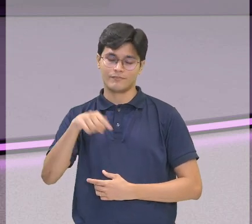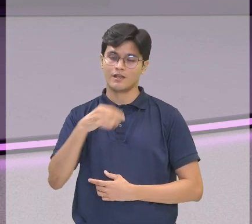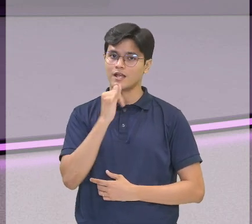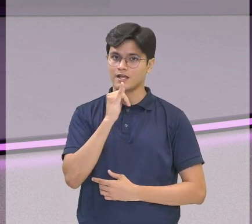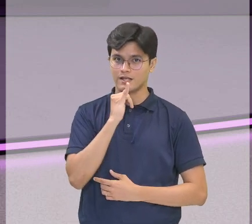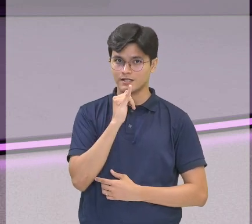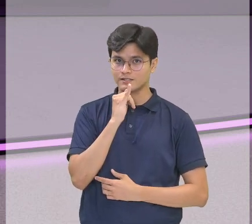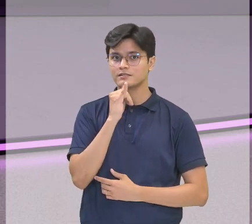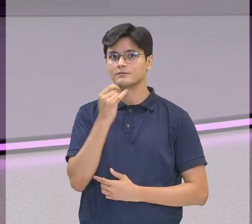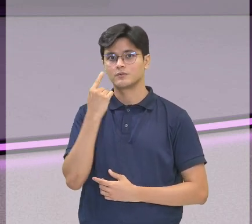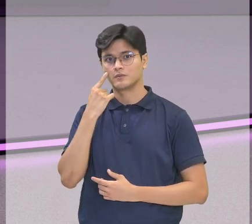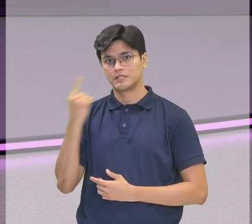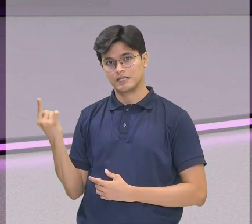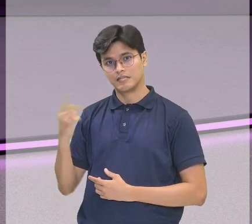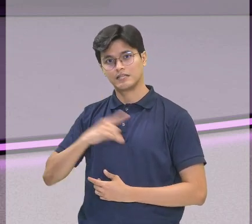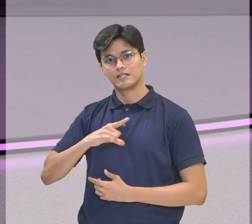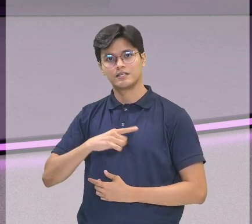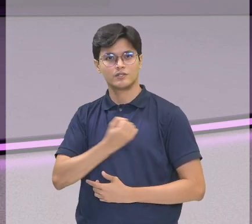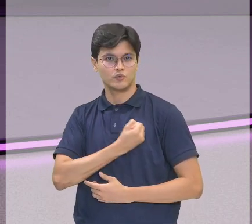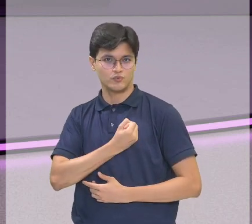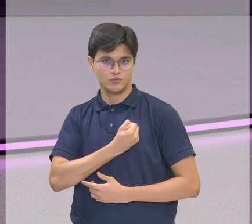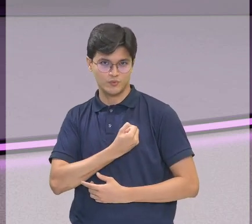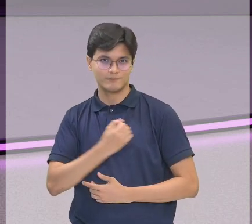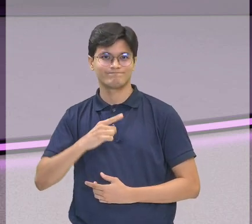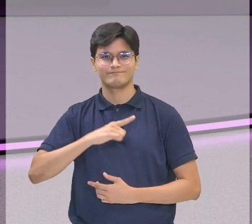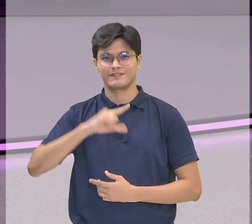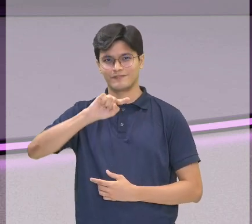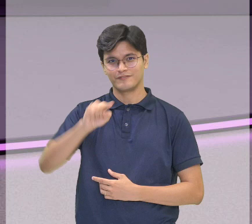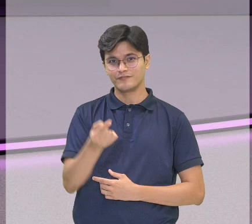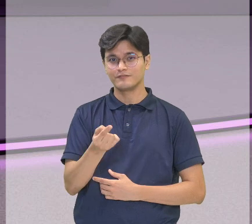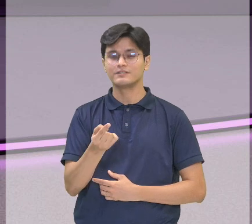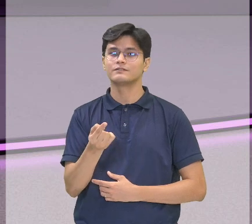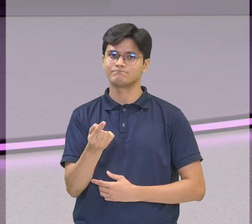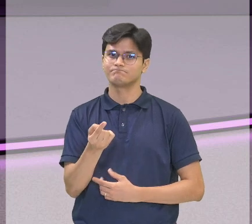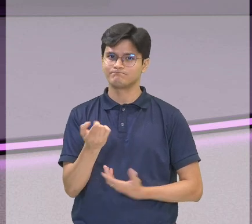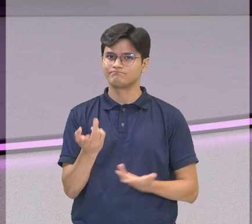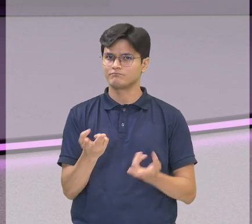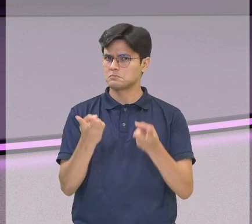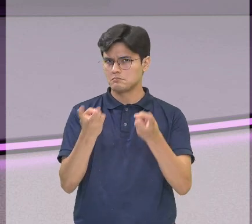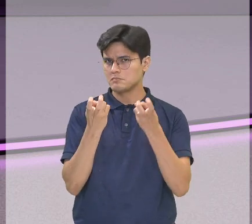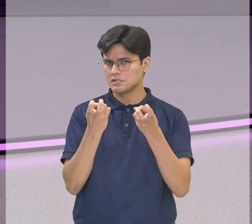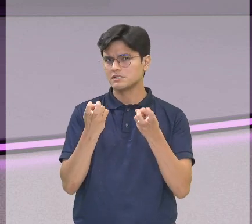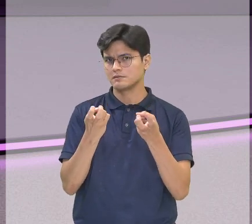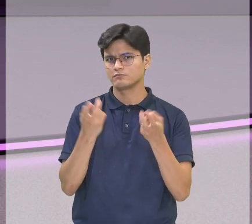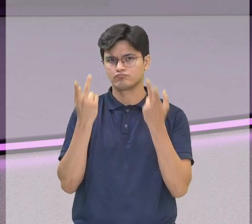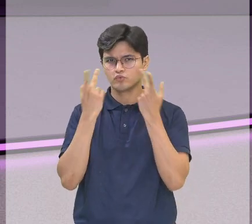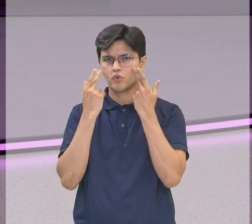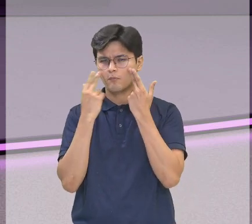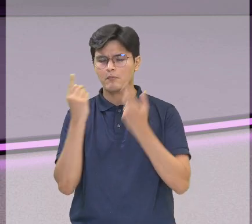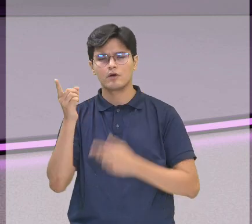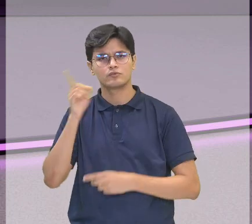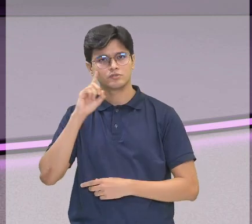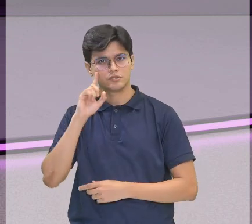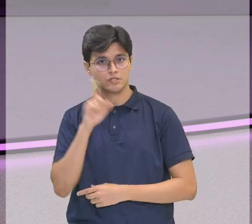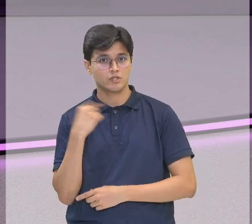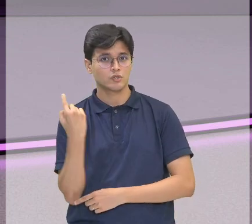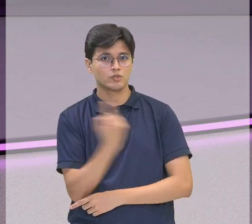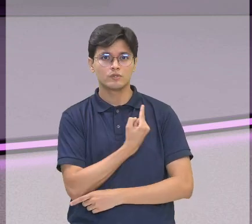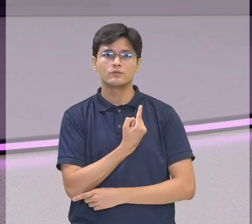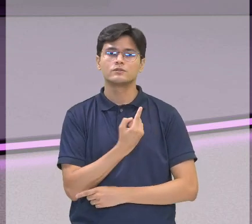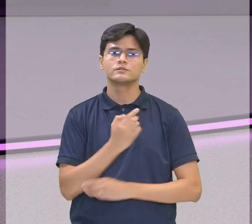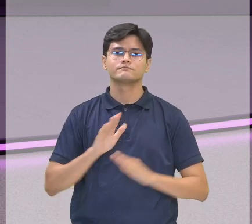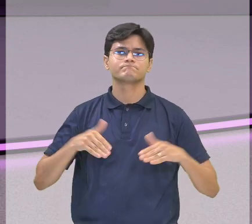os números com vírgula, que são os números decimais, eles estão bastante no nosso dia a dia. Professor, e qual é